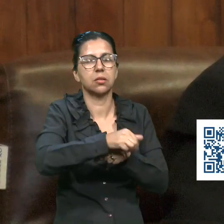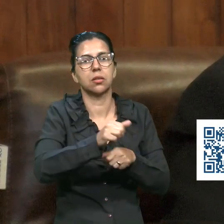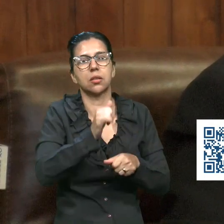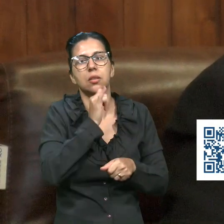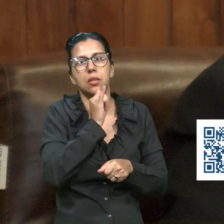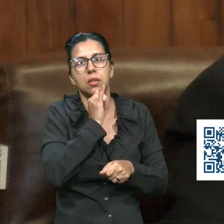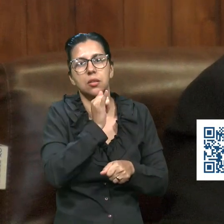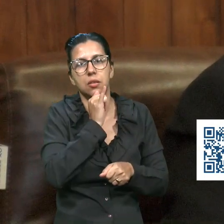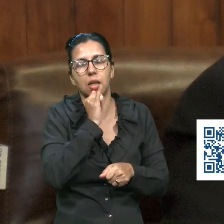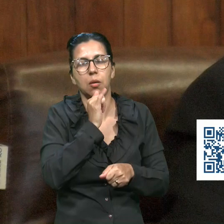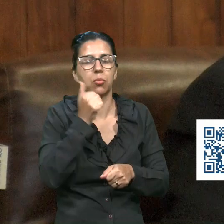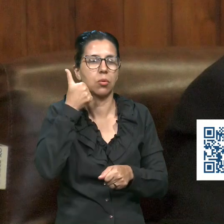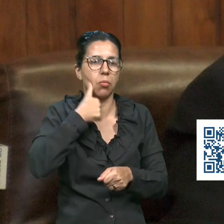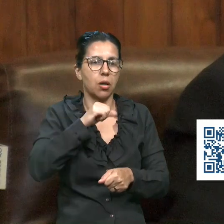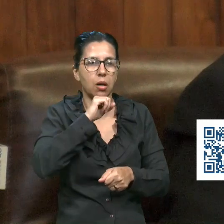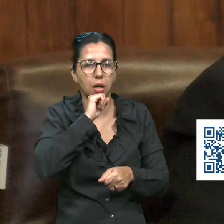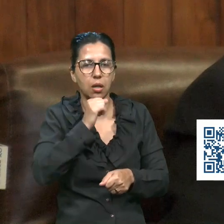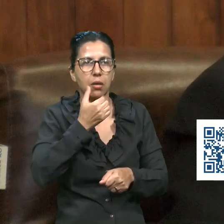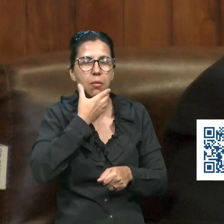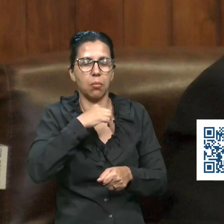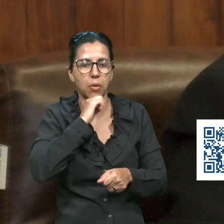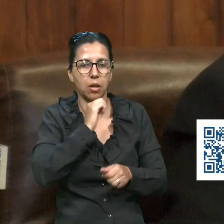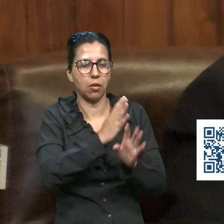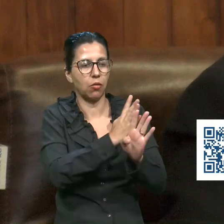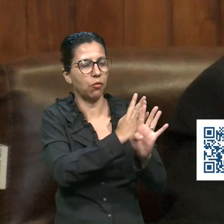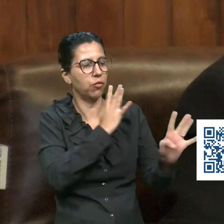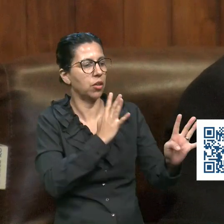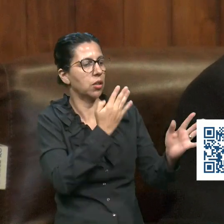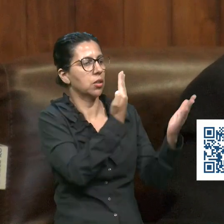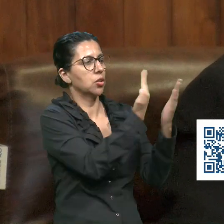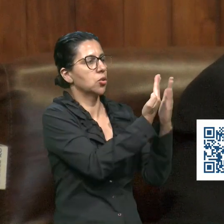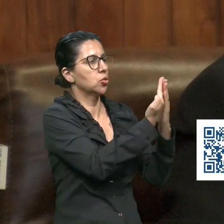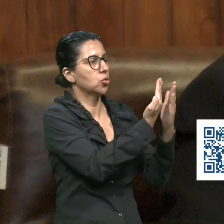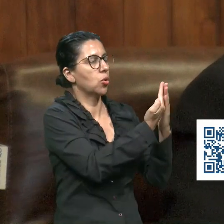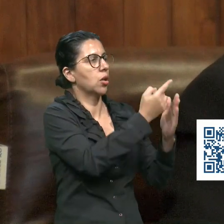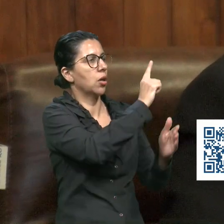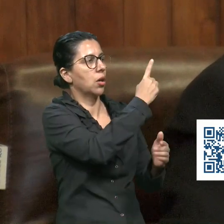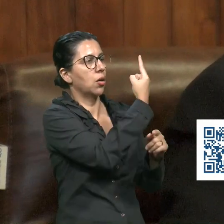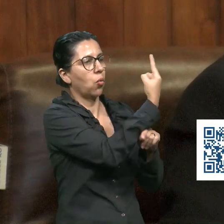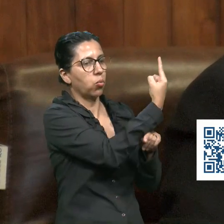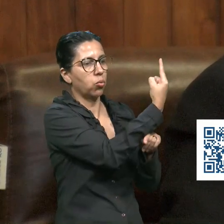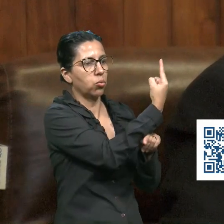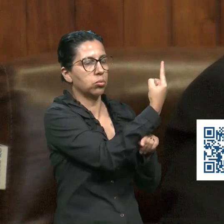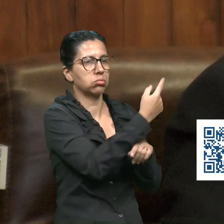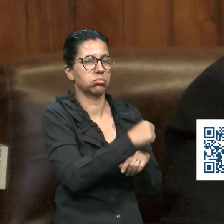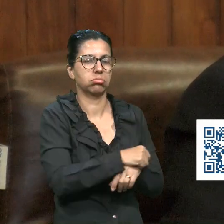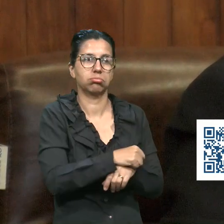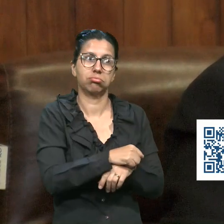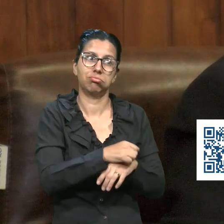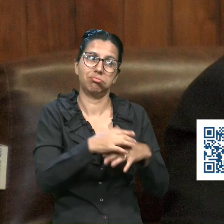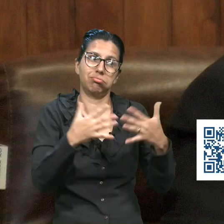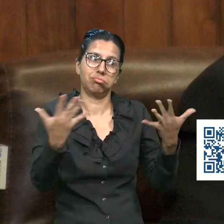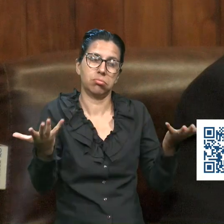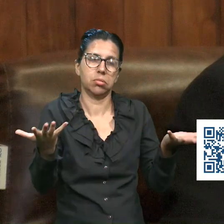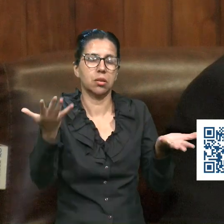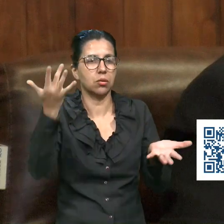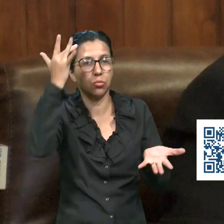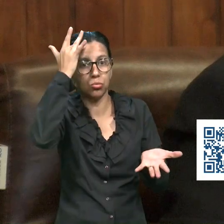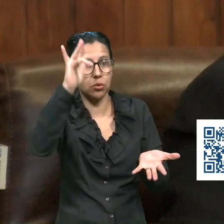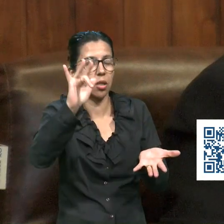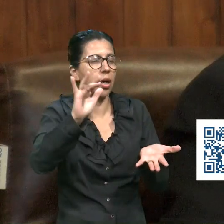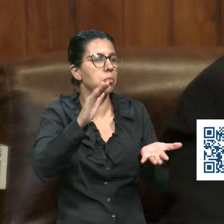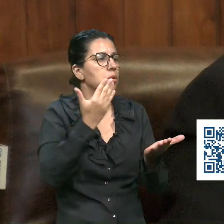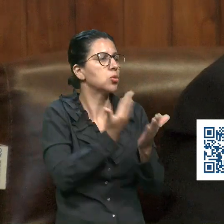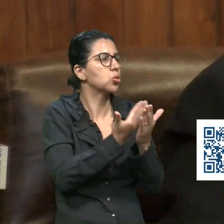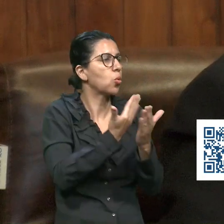apenas uma única fila de uma única escola, pois, de acordo com os munícipes, não há transparência quanto às escolas e quantas